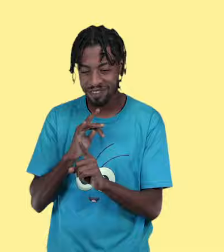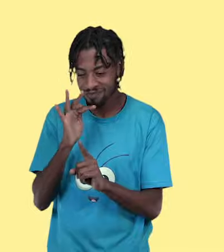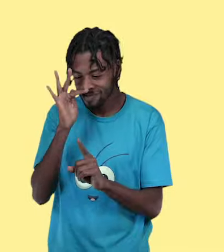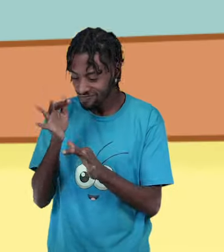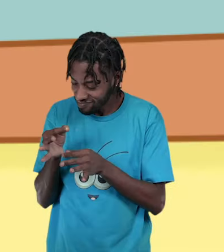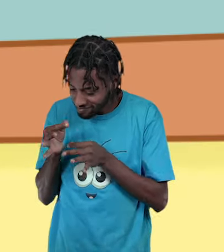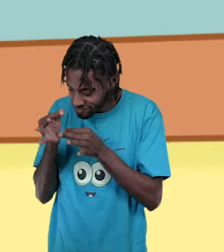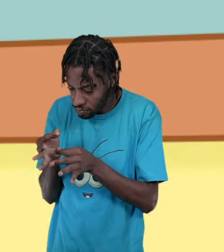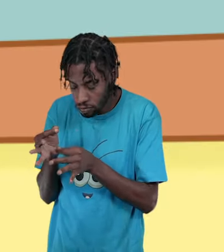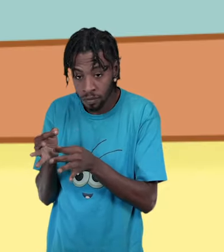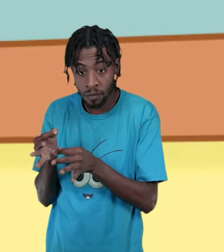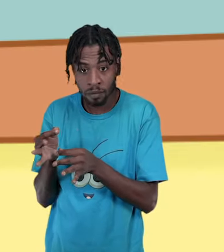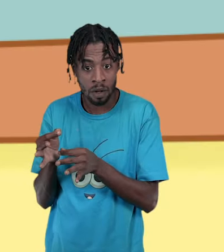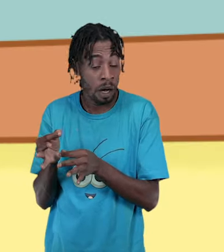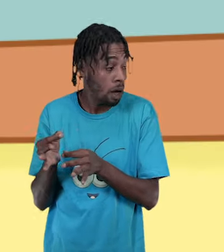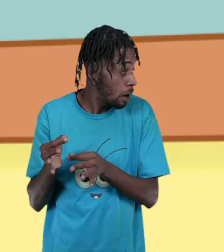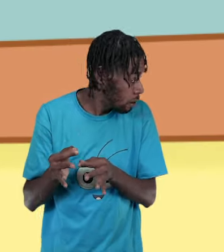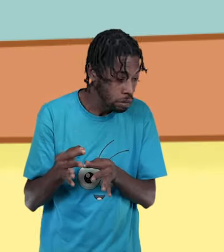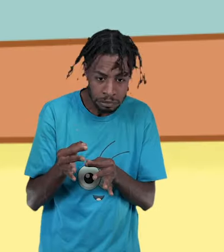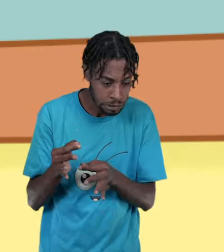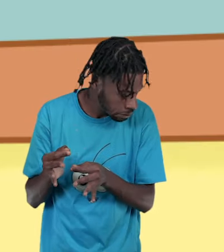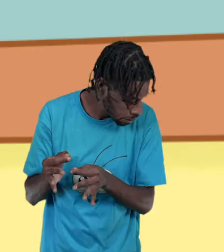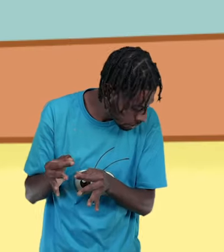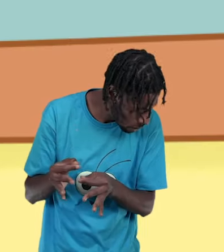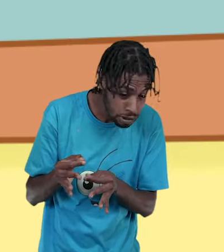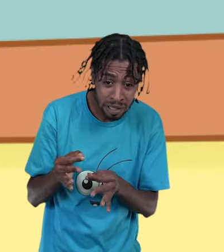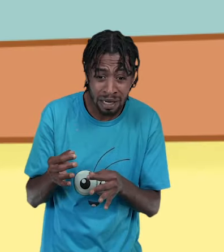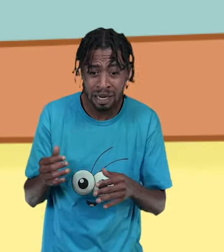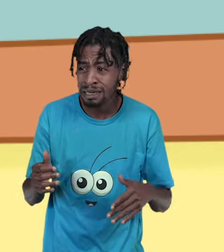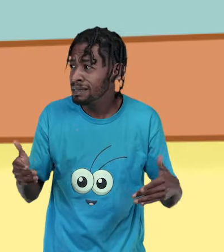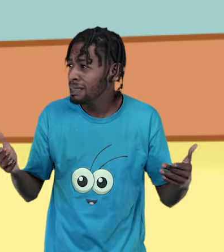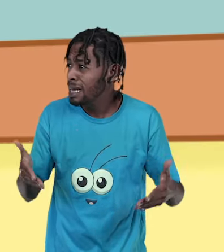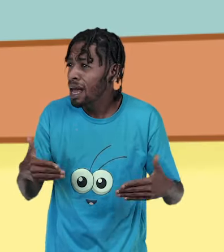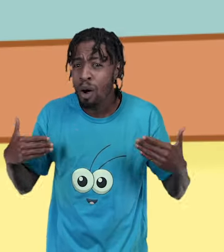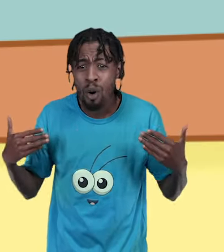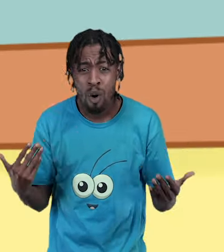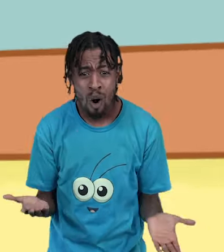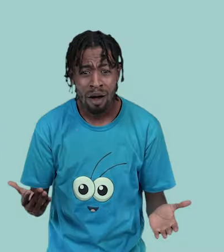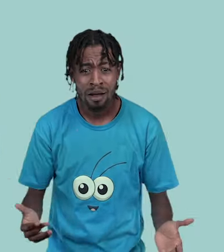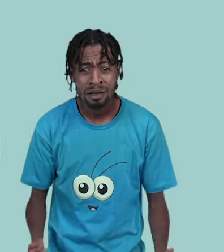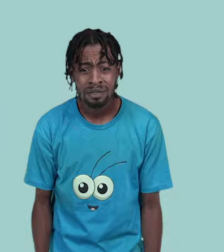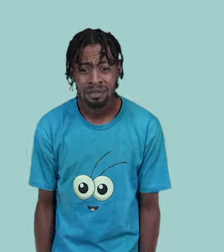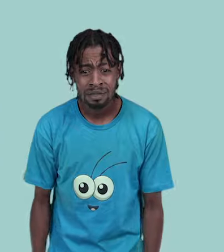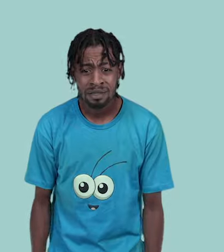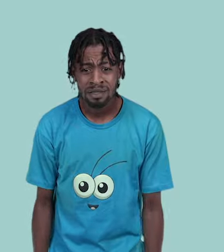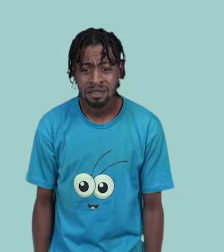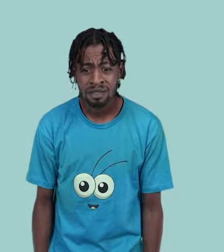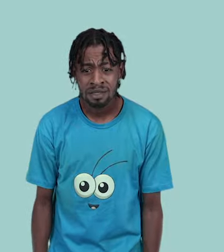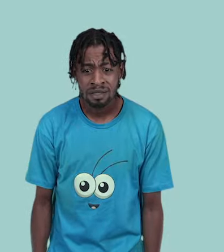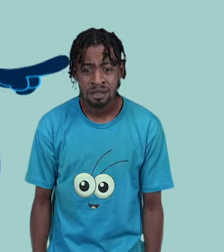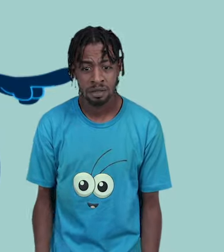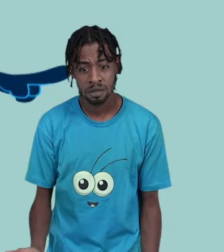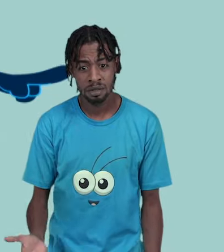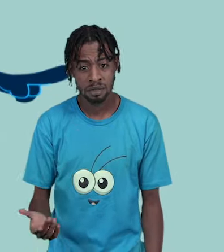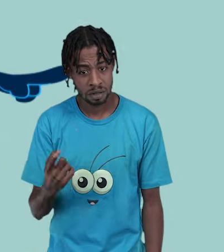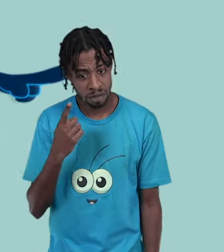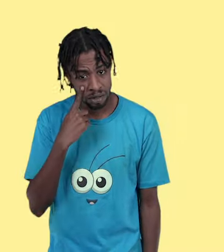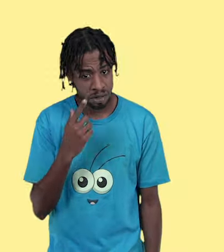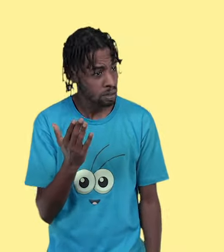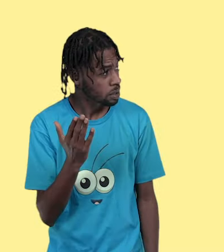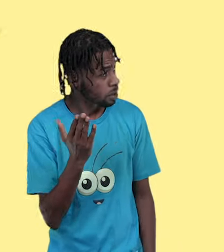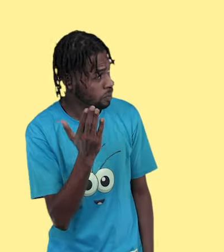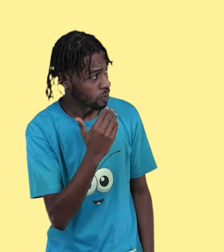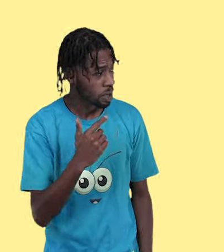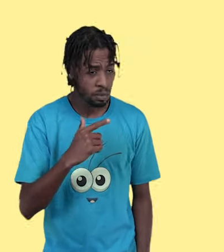ai, ai Oh não! E agora? Alex e Lola olham para Bob Vamos descer pela parede!